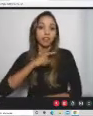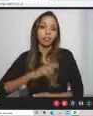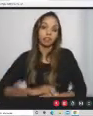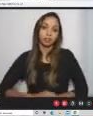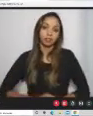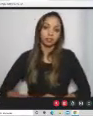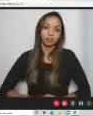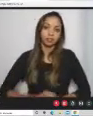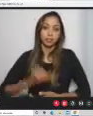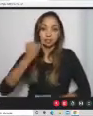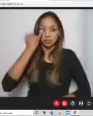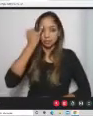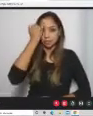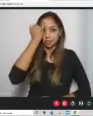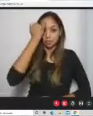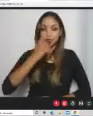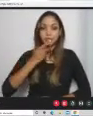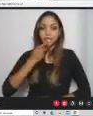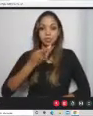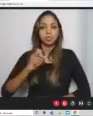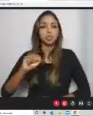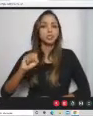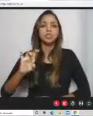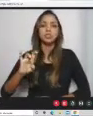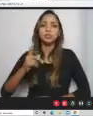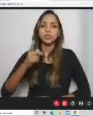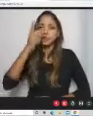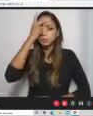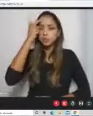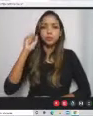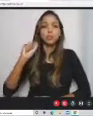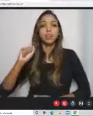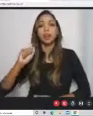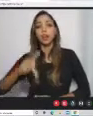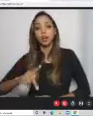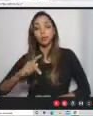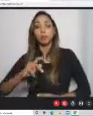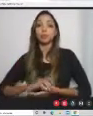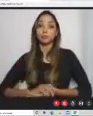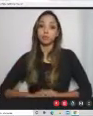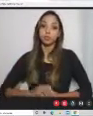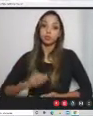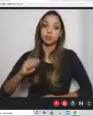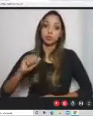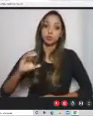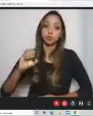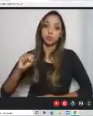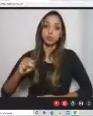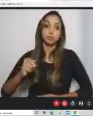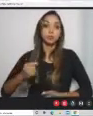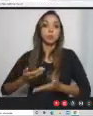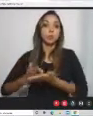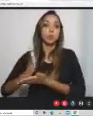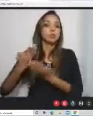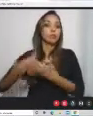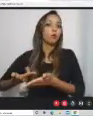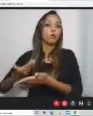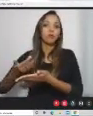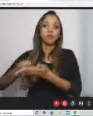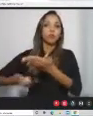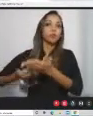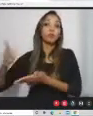são apenas as pessoas que se aposentaram, os agentes de saúde que passaram em outros concursos. Essas vagas nós